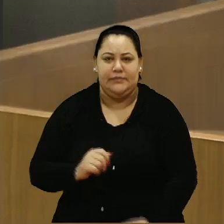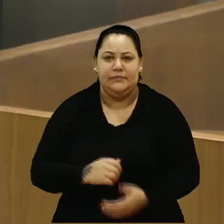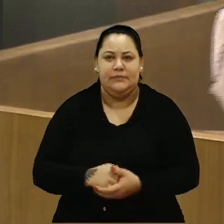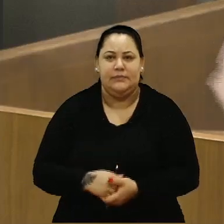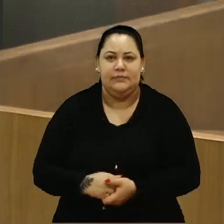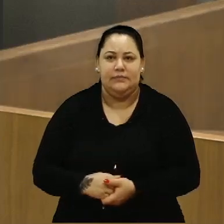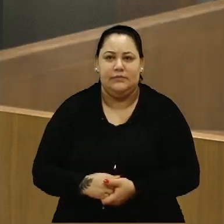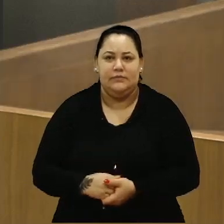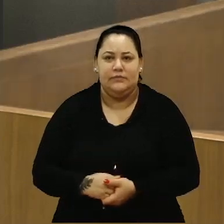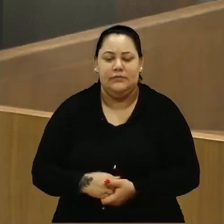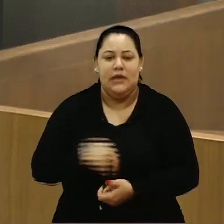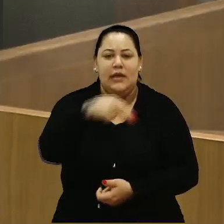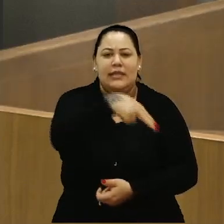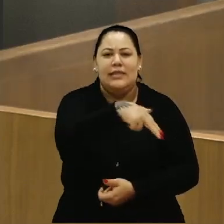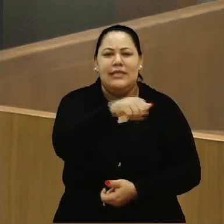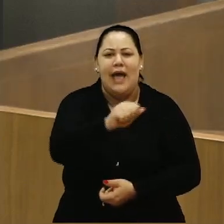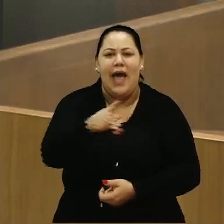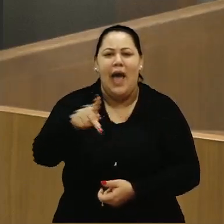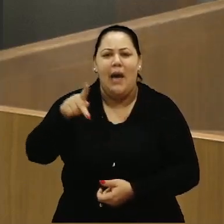NAP.